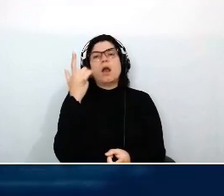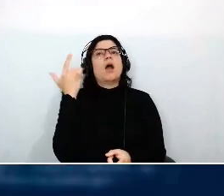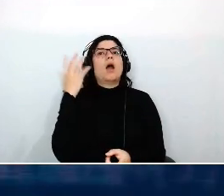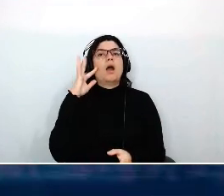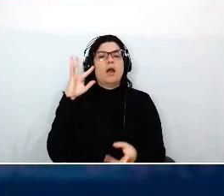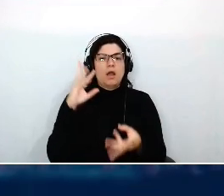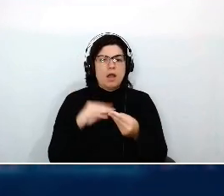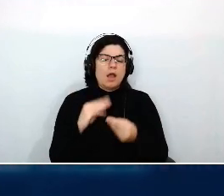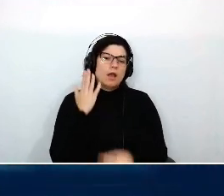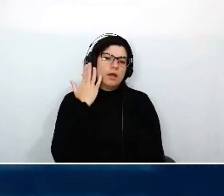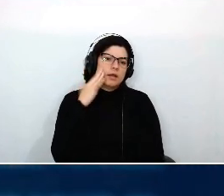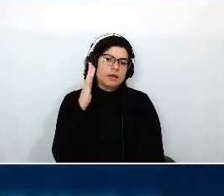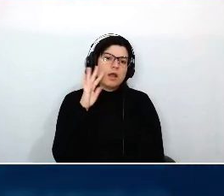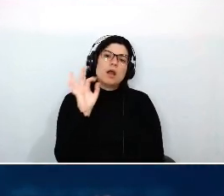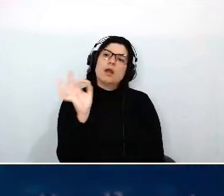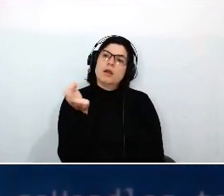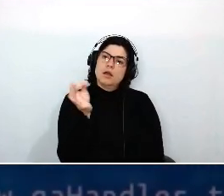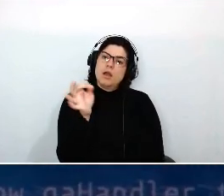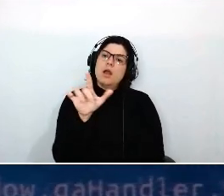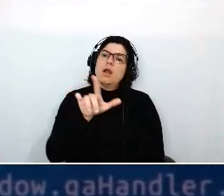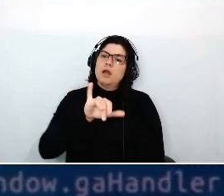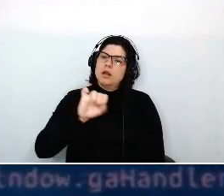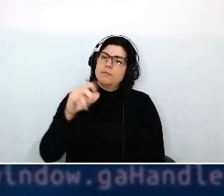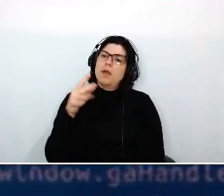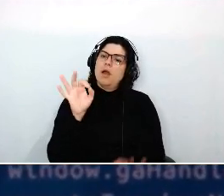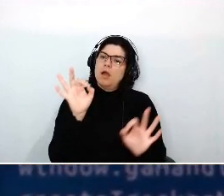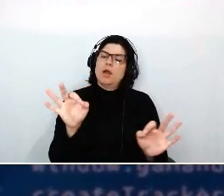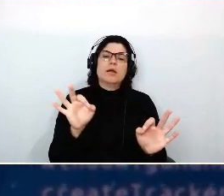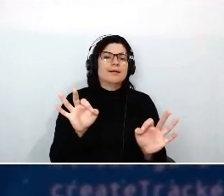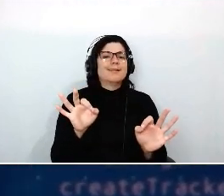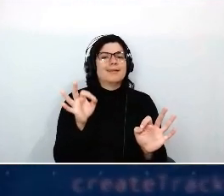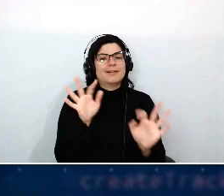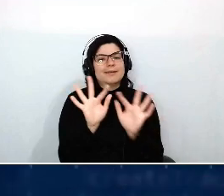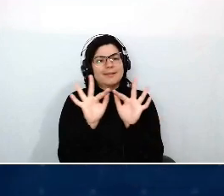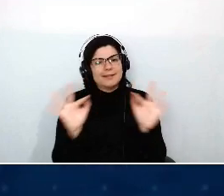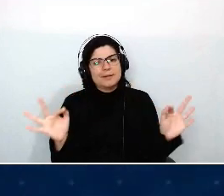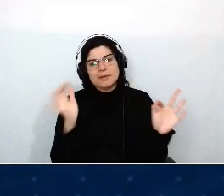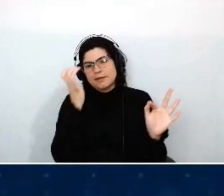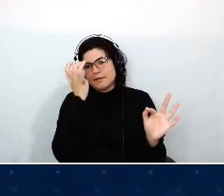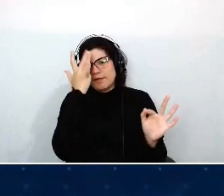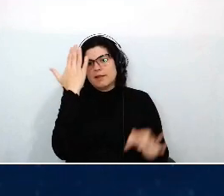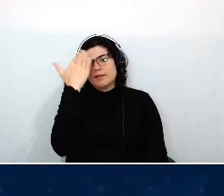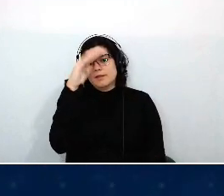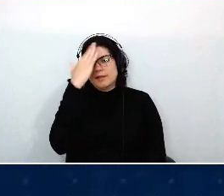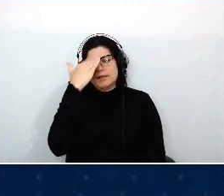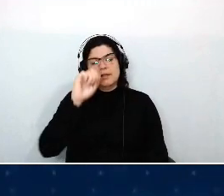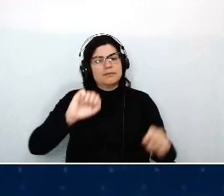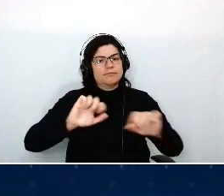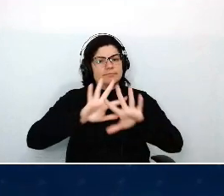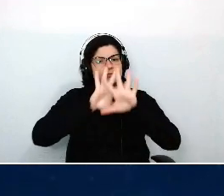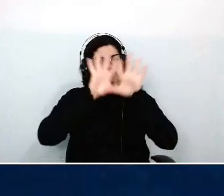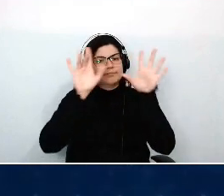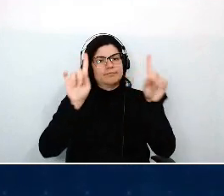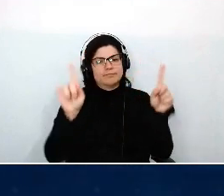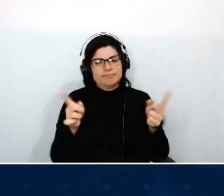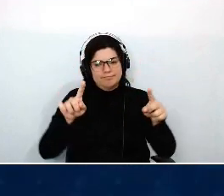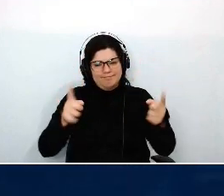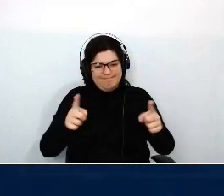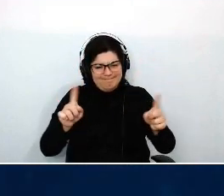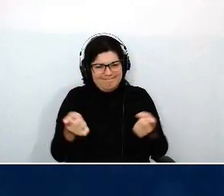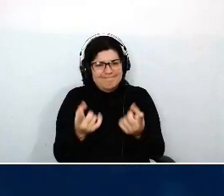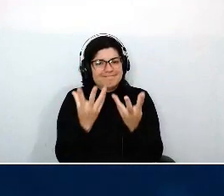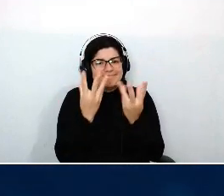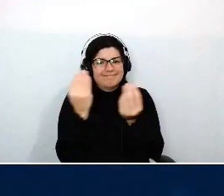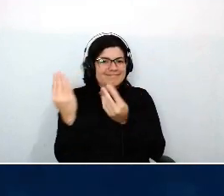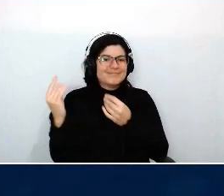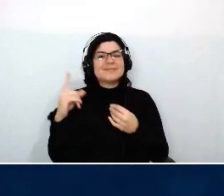fala, cara, entendi, Lisp é isso. Super simples, muito fácil, tranquilo de entender. Tirando esse monte de parênteses aí, que fica